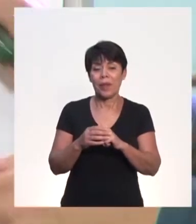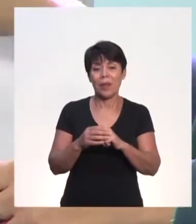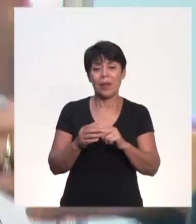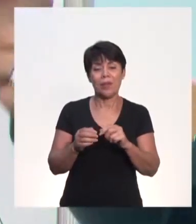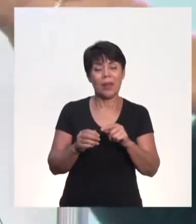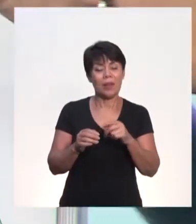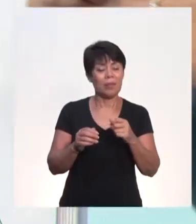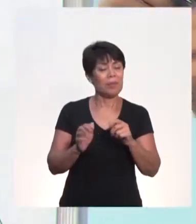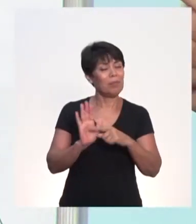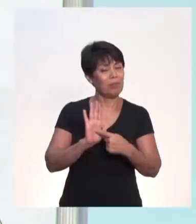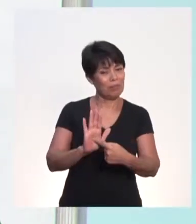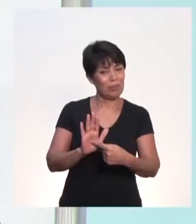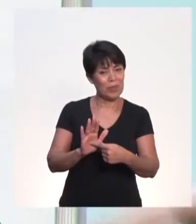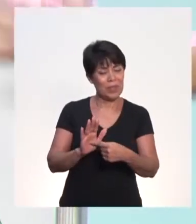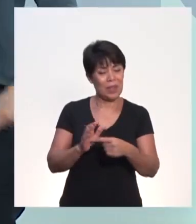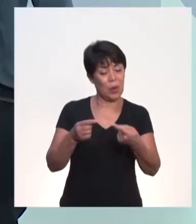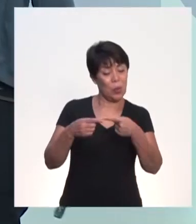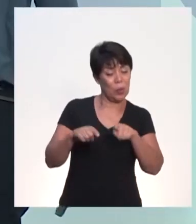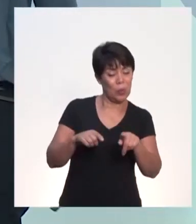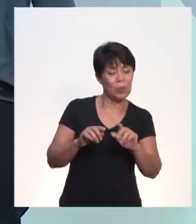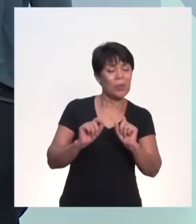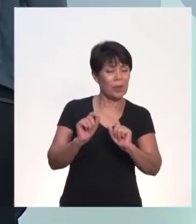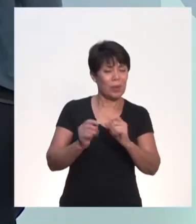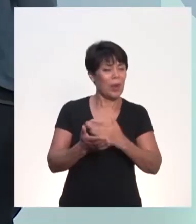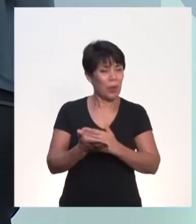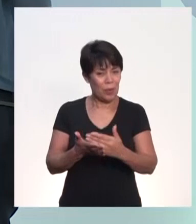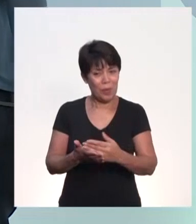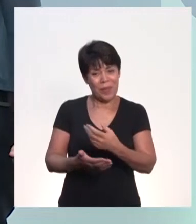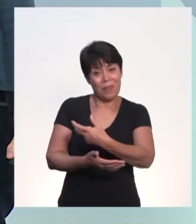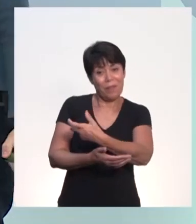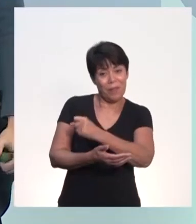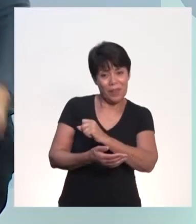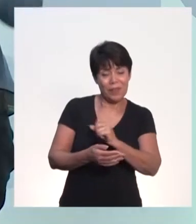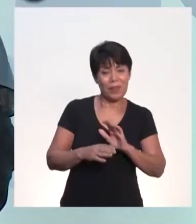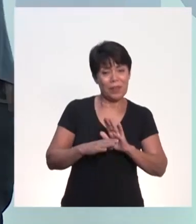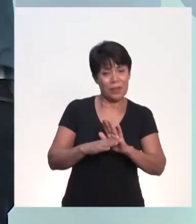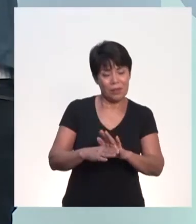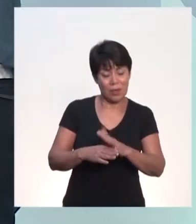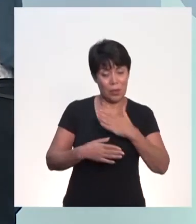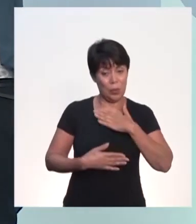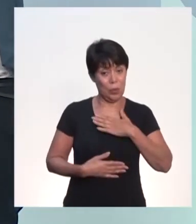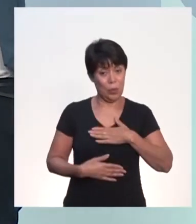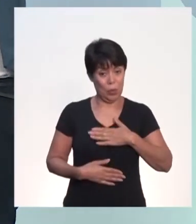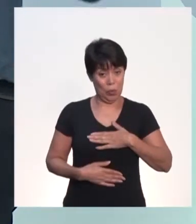monte de coisas. A partir daí, a vacina está auxiliando o